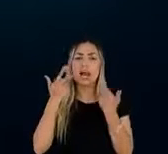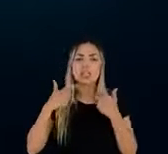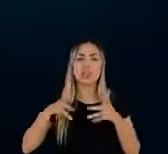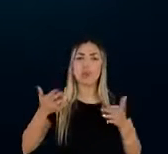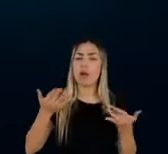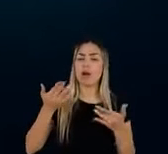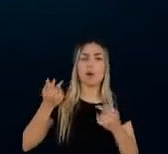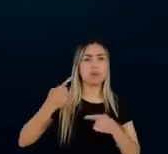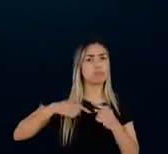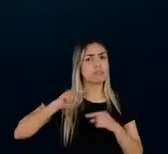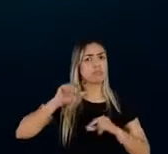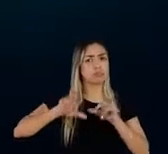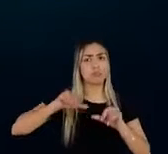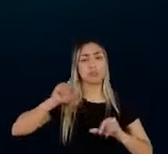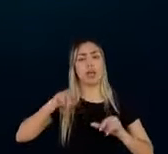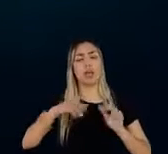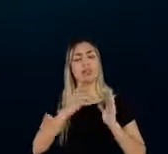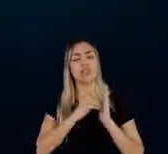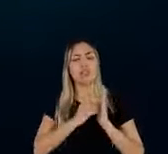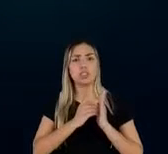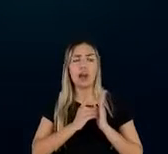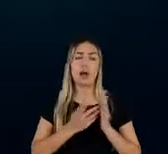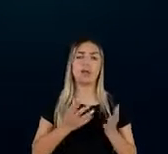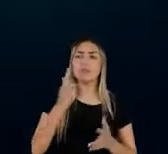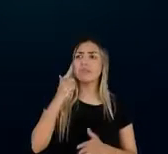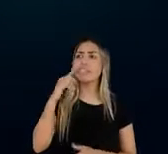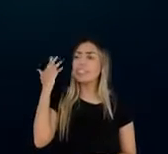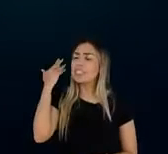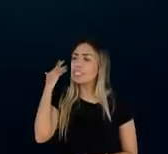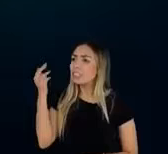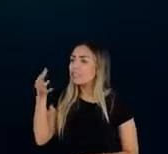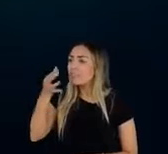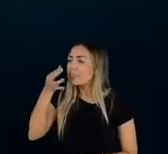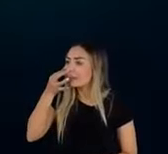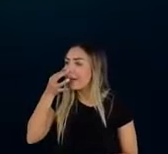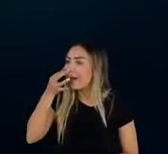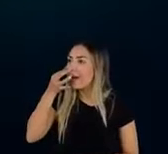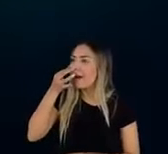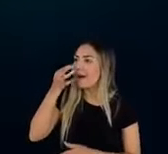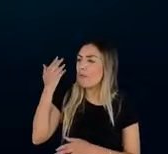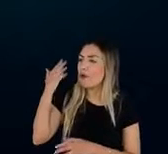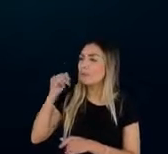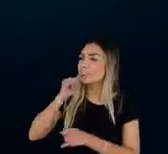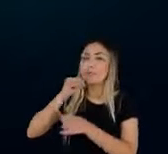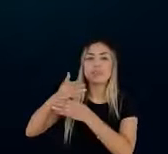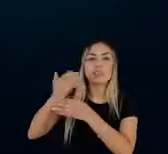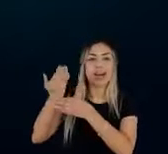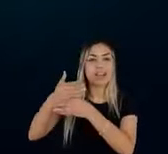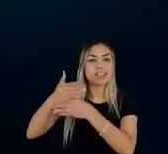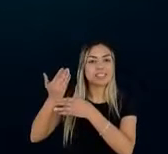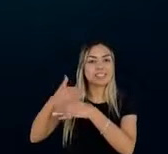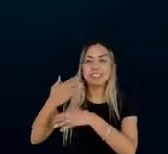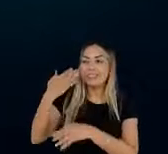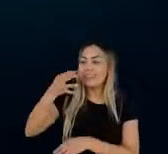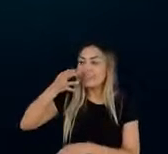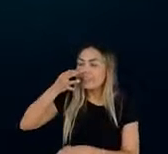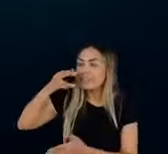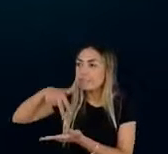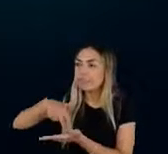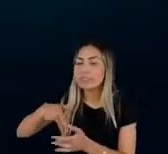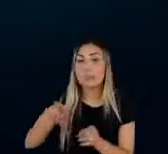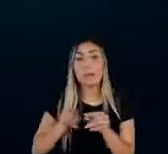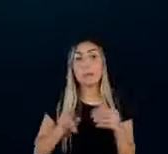digitalizados né gente tá vendo serviço que eram prestados de forma analógica do táxi até agência bancária